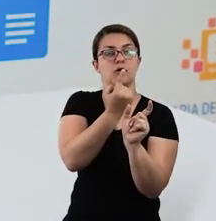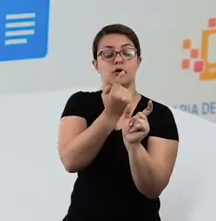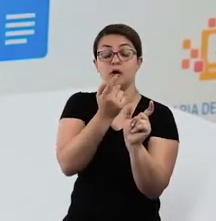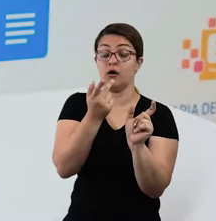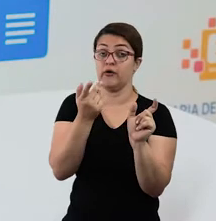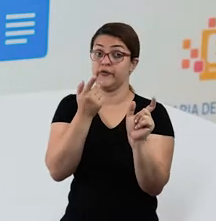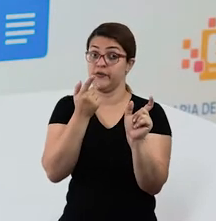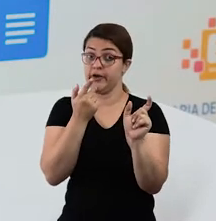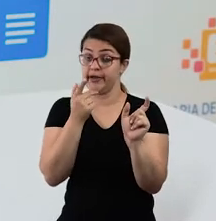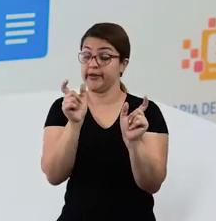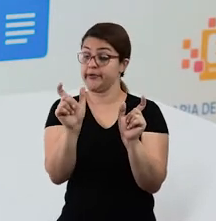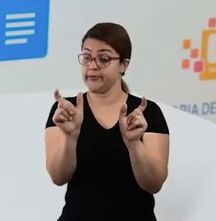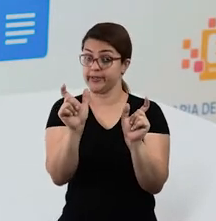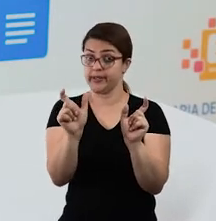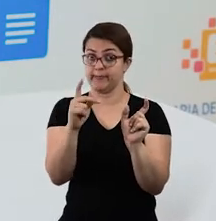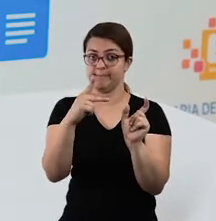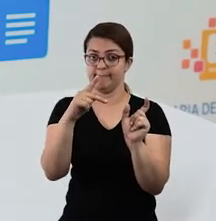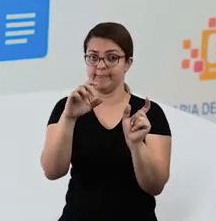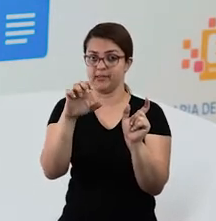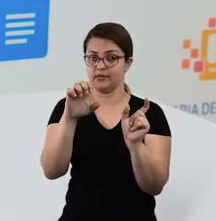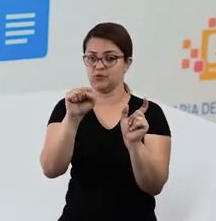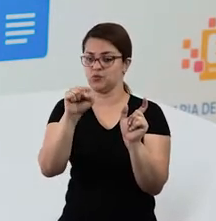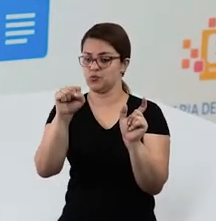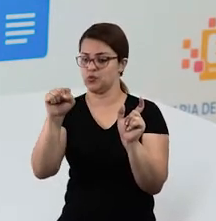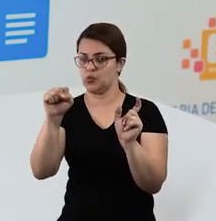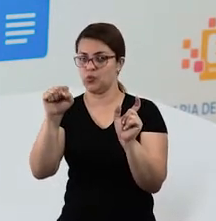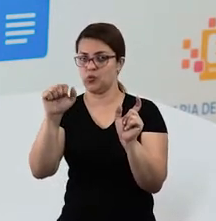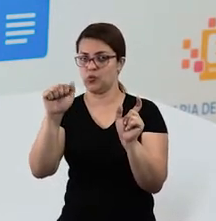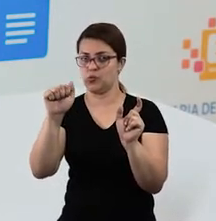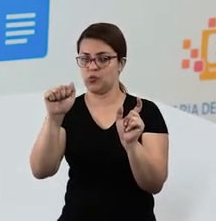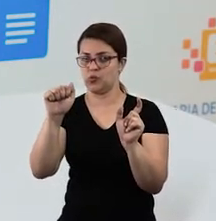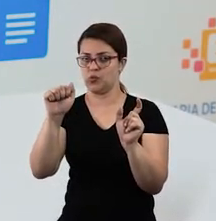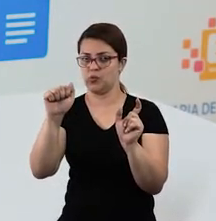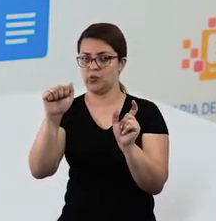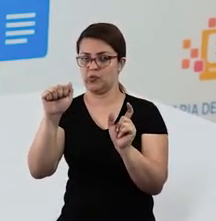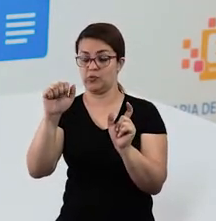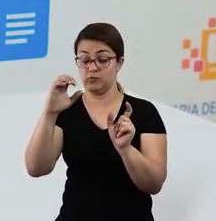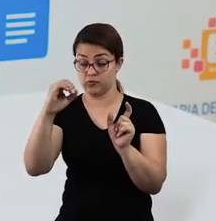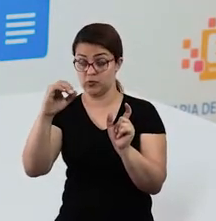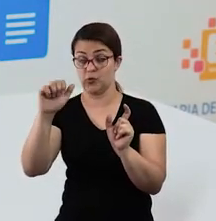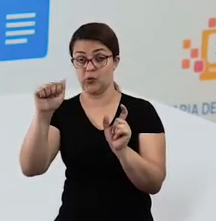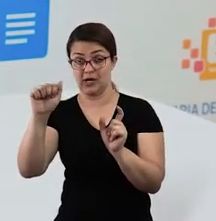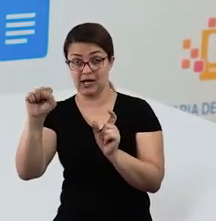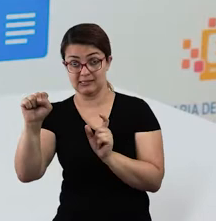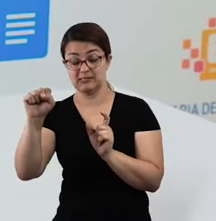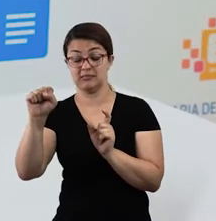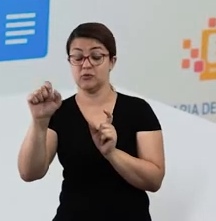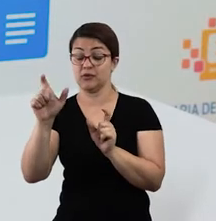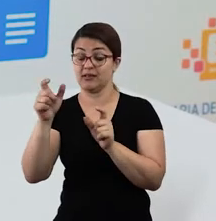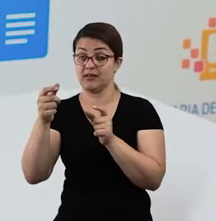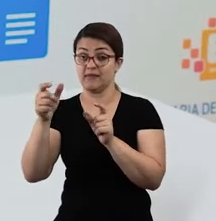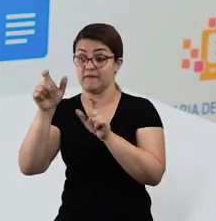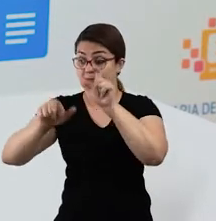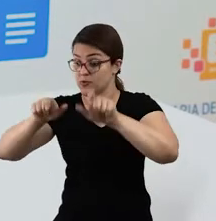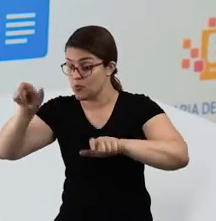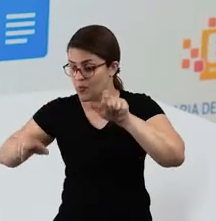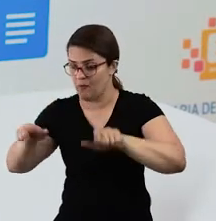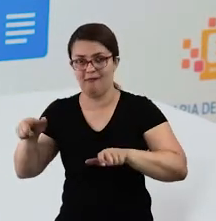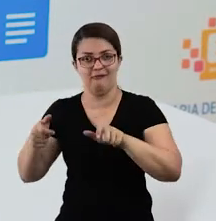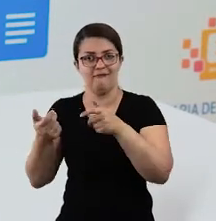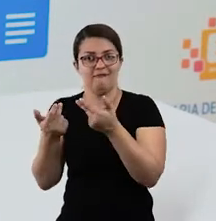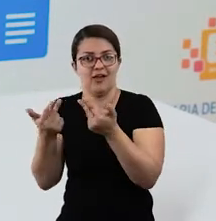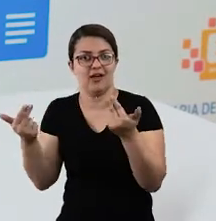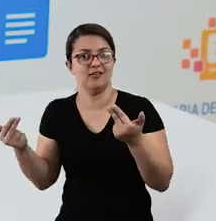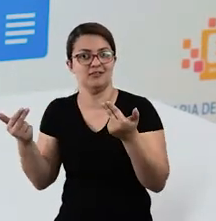pessoa. Quando eu falo pessoas, eu estou falando de duas pessoas ou mais. Você não vai falar duas